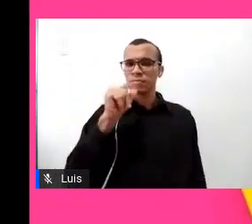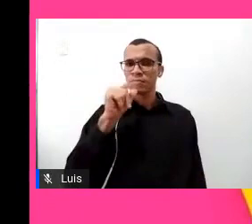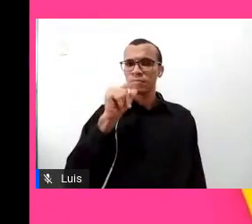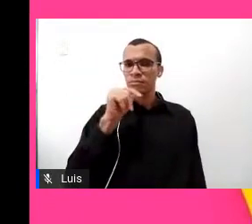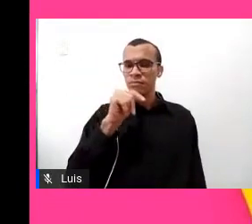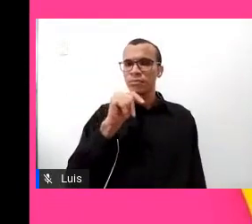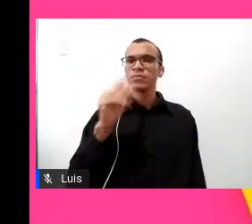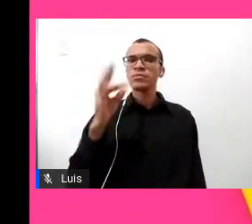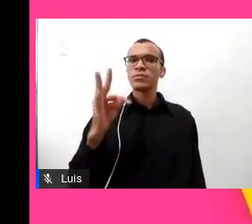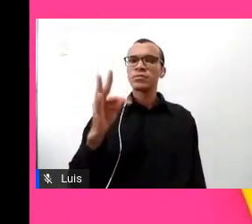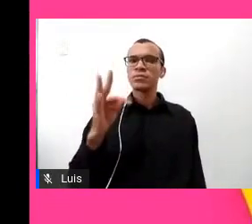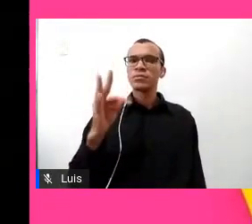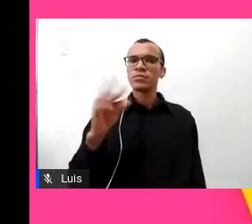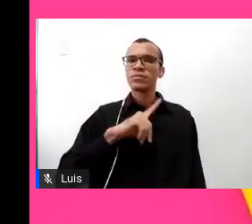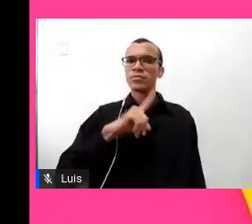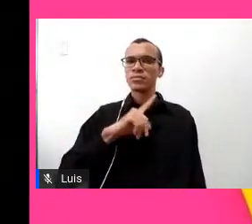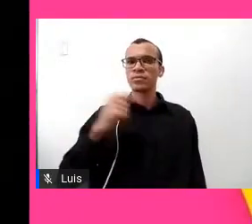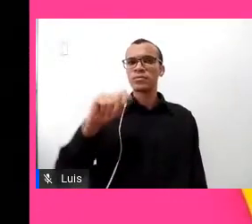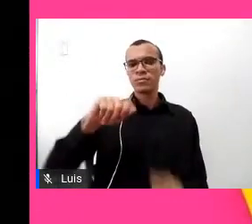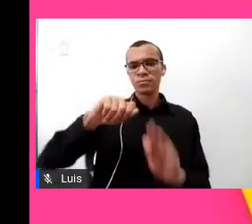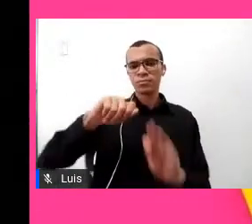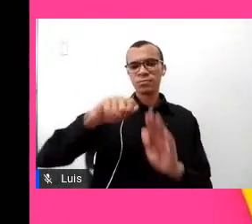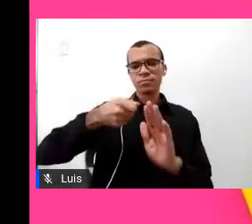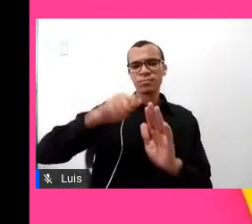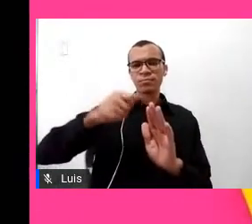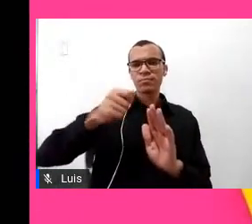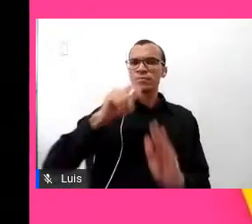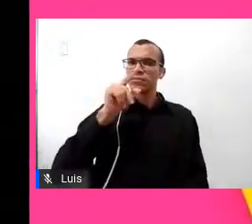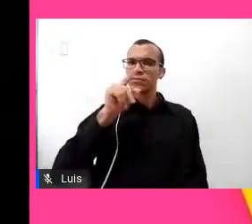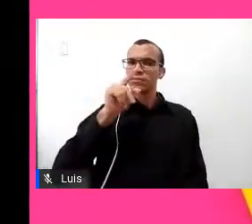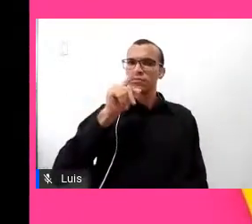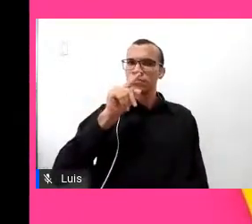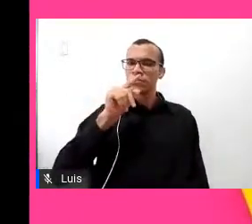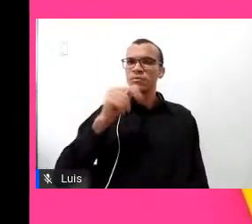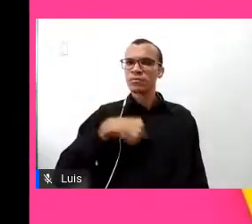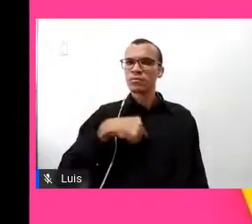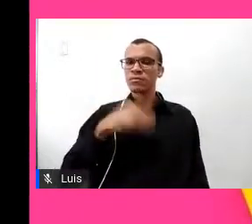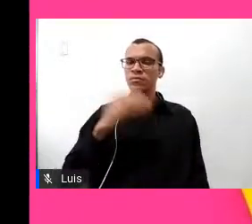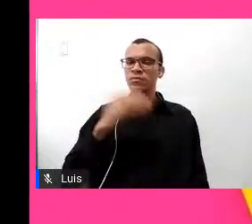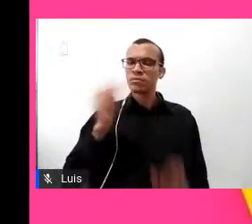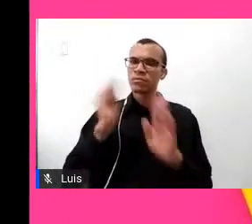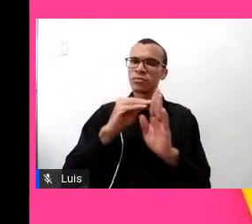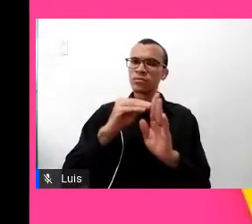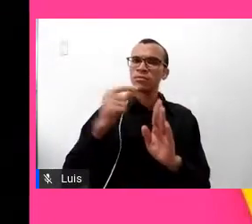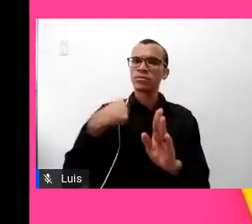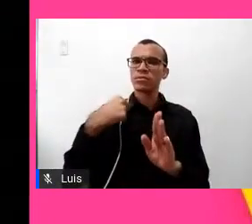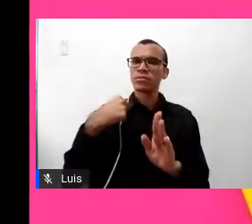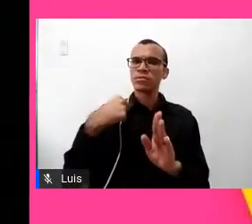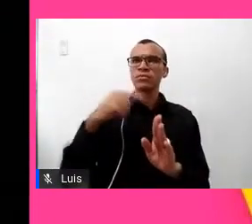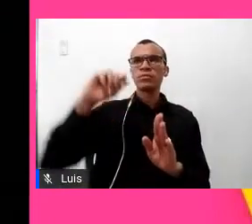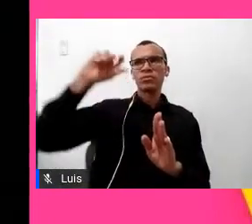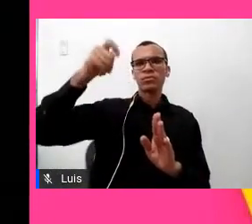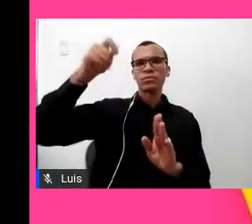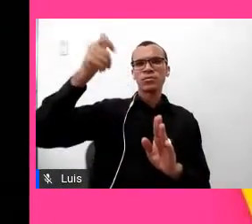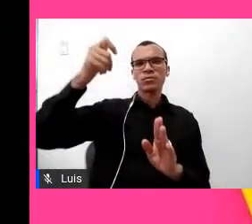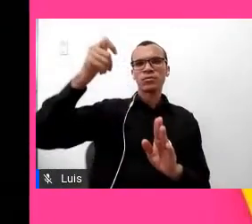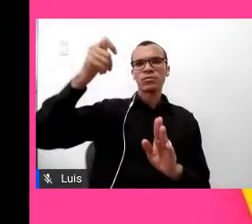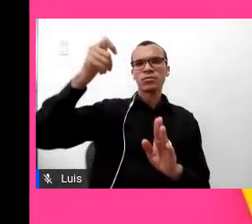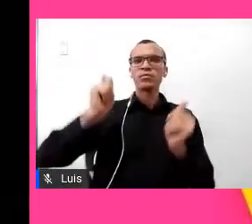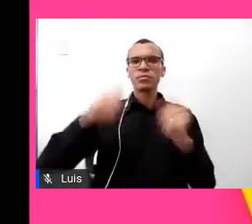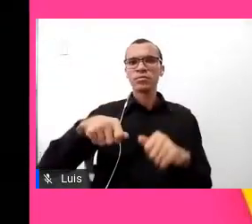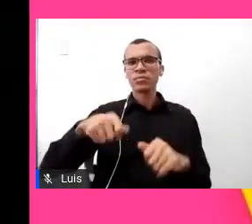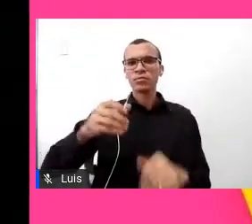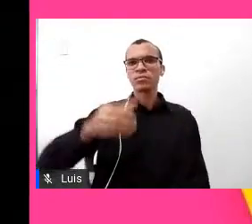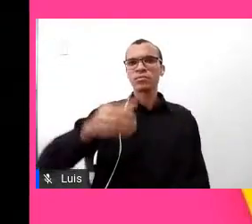um registro de água que eu prendi. E conforme eu abro o registro, eu posso regular a